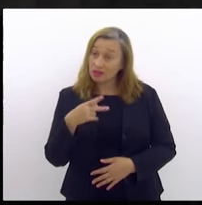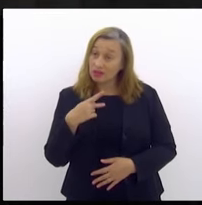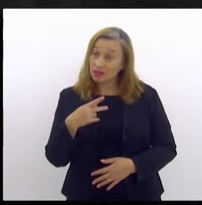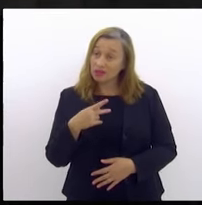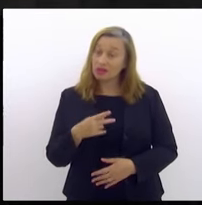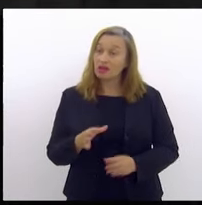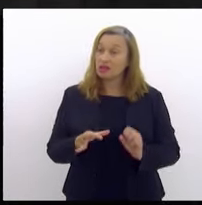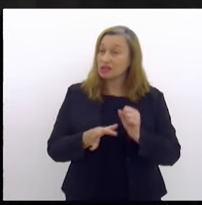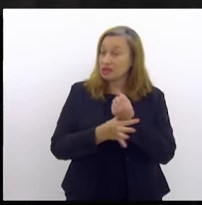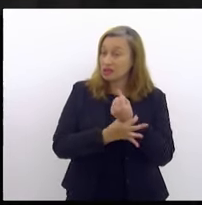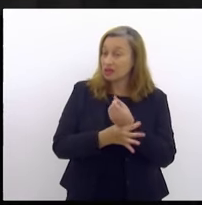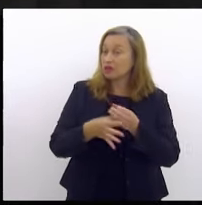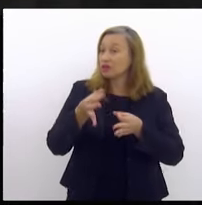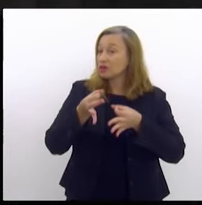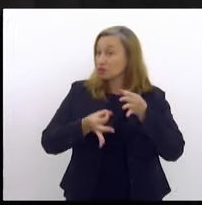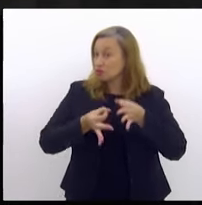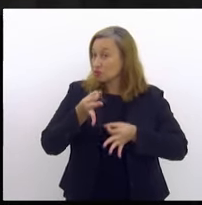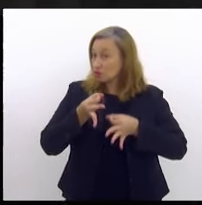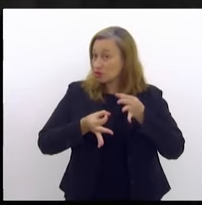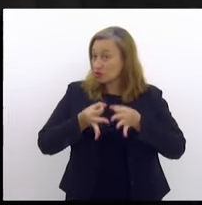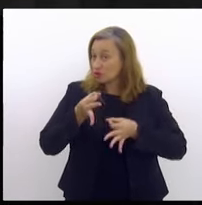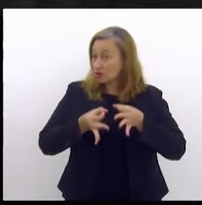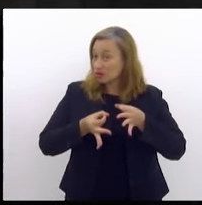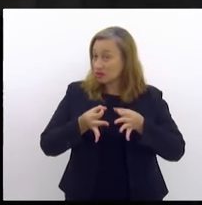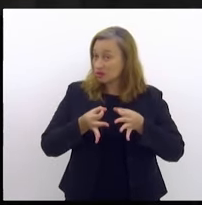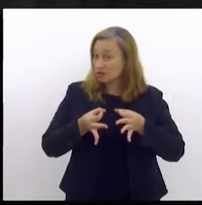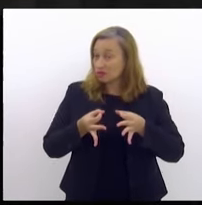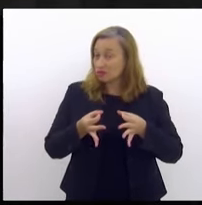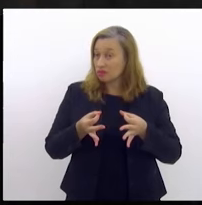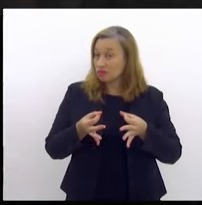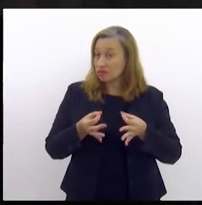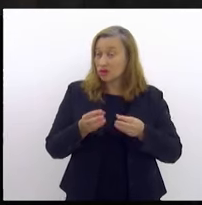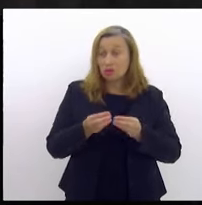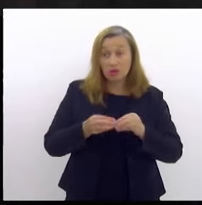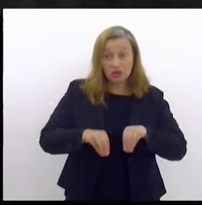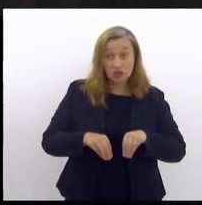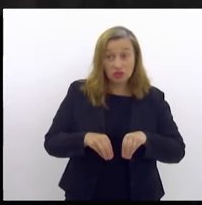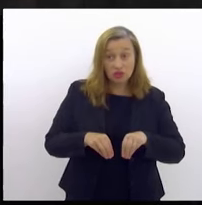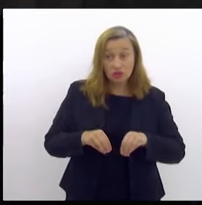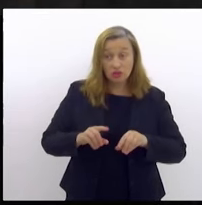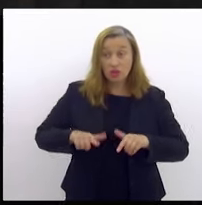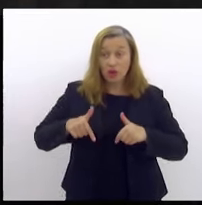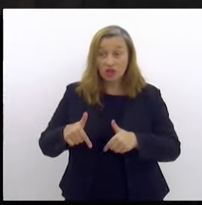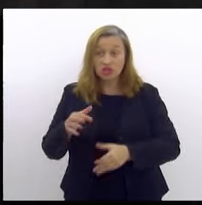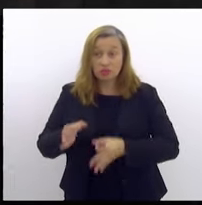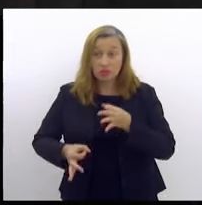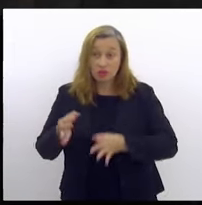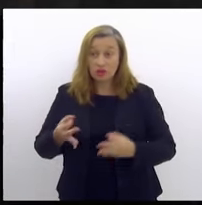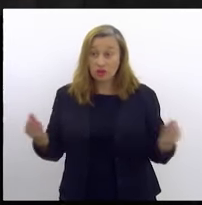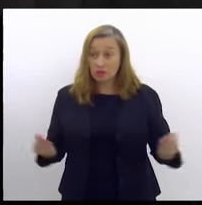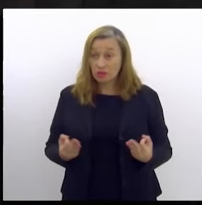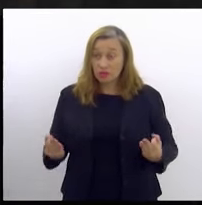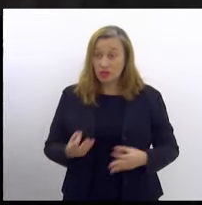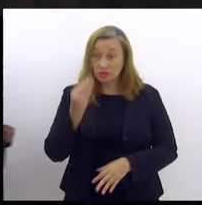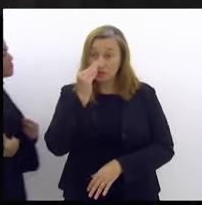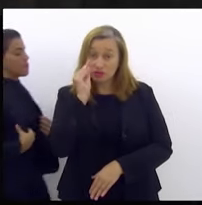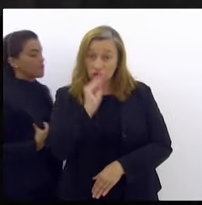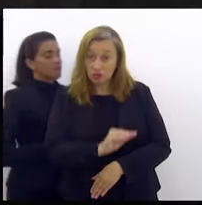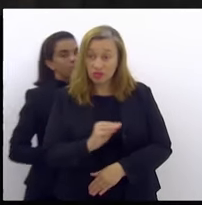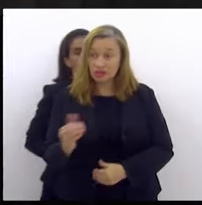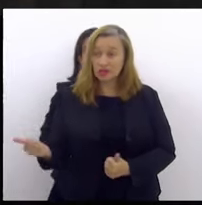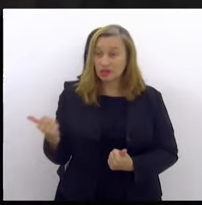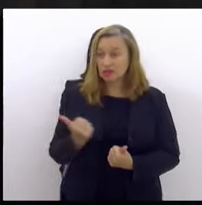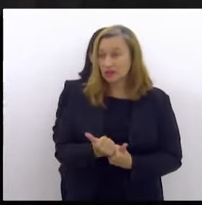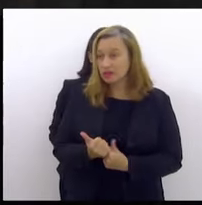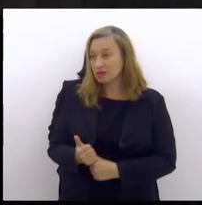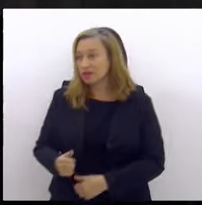que a segurança jurídica foi abalada, que o ato jurídico perfeito foi desrespeitado